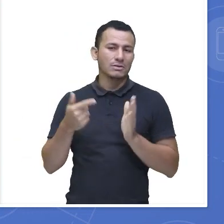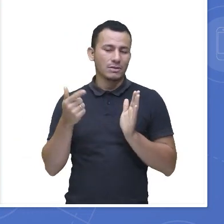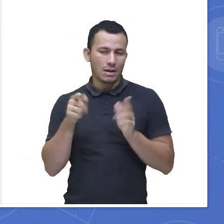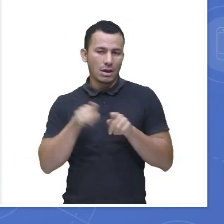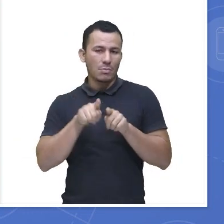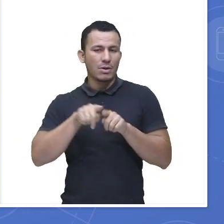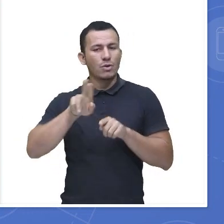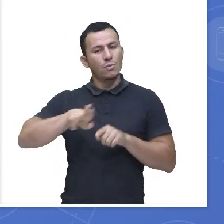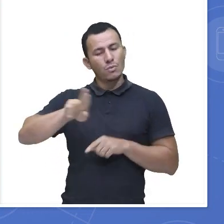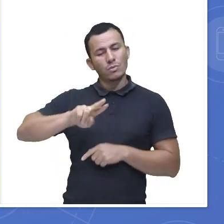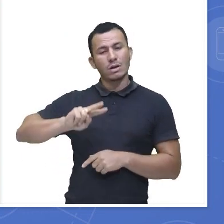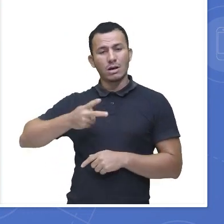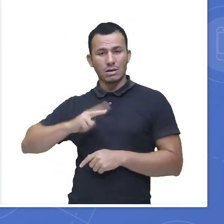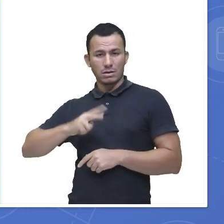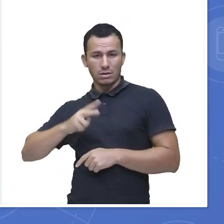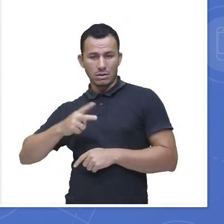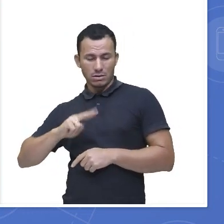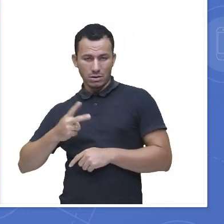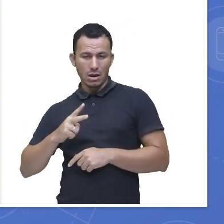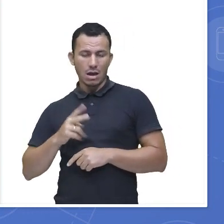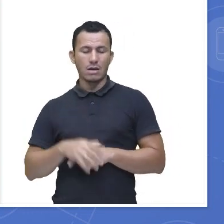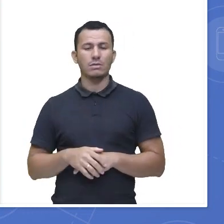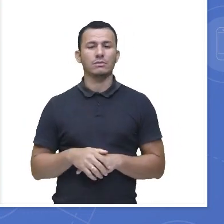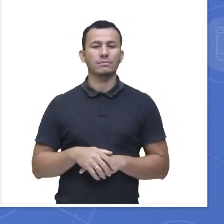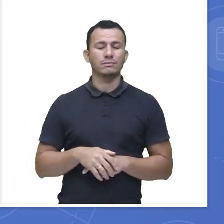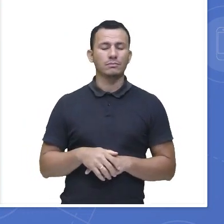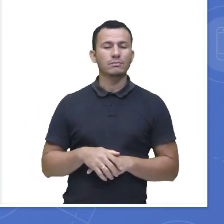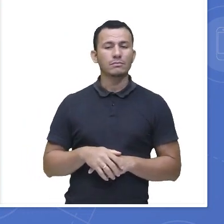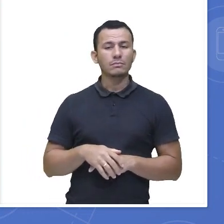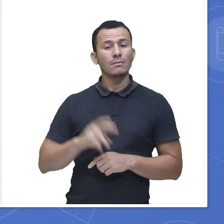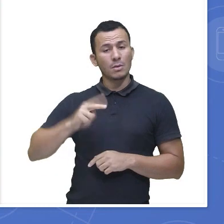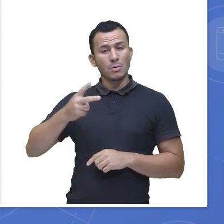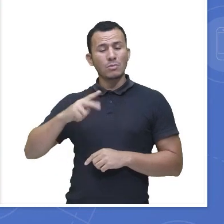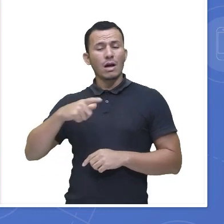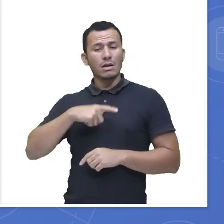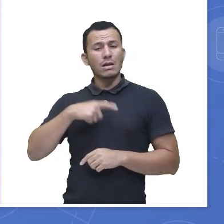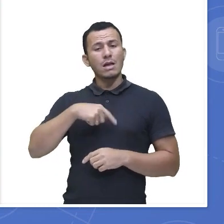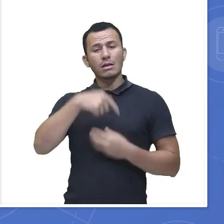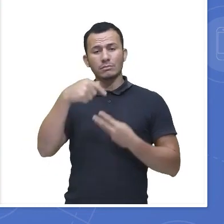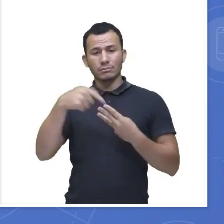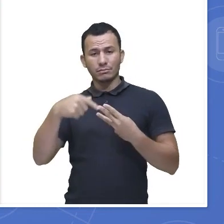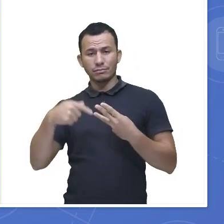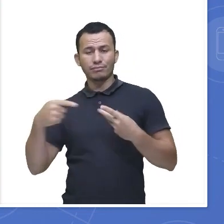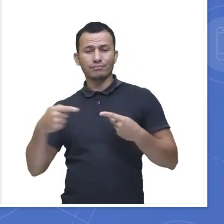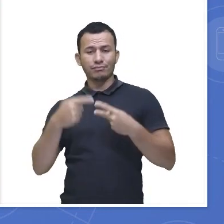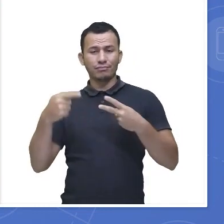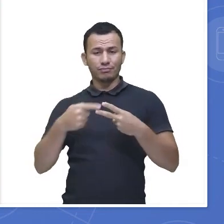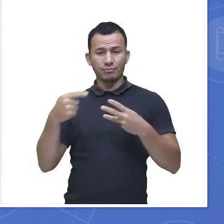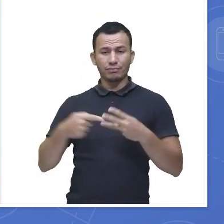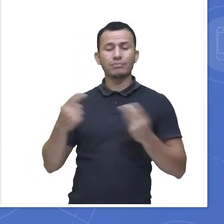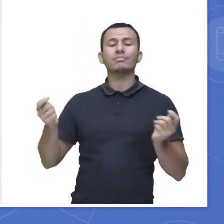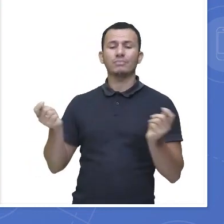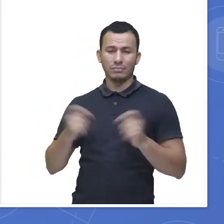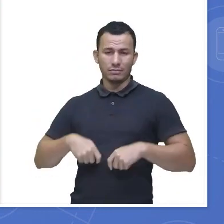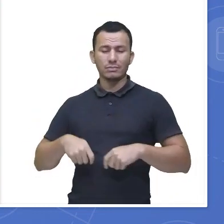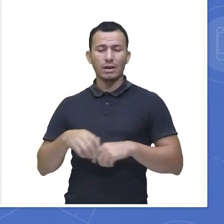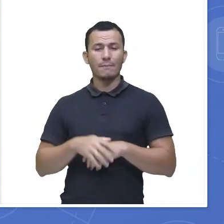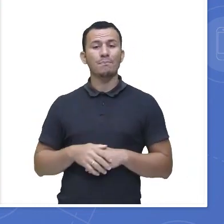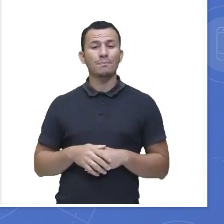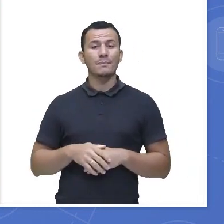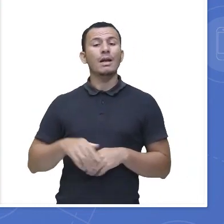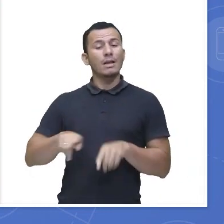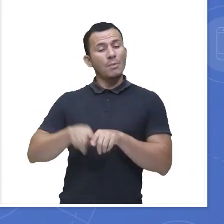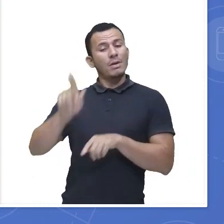Então, na charge, no cartoon, aí a ambiguidade está permitida, né? Pode ser utilizada. Na